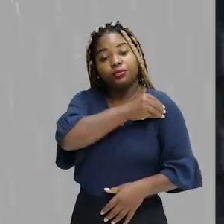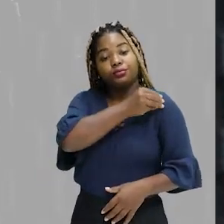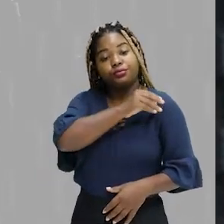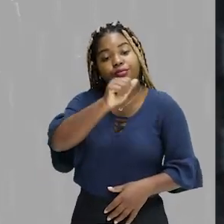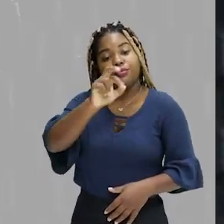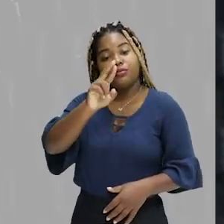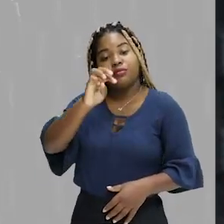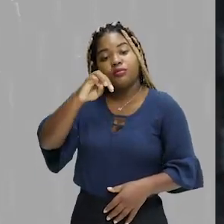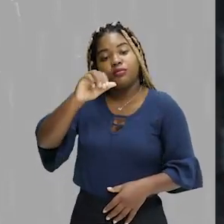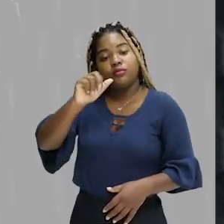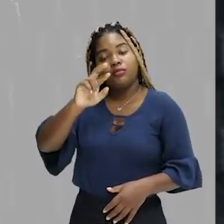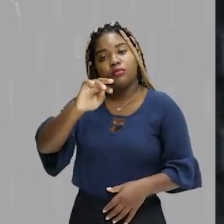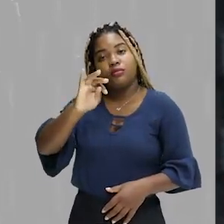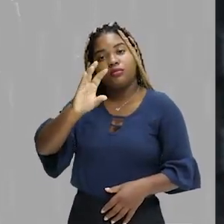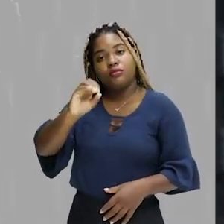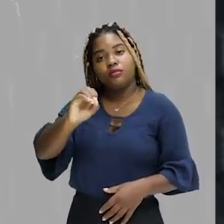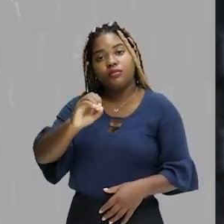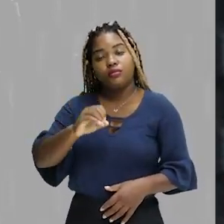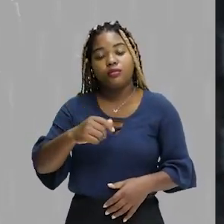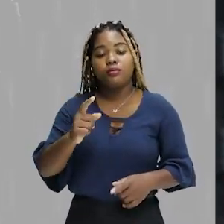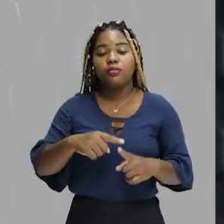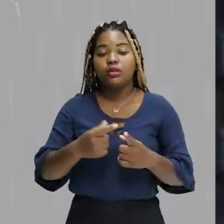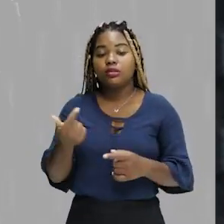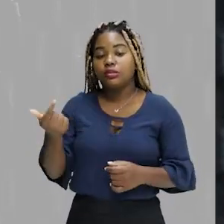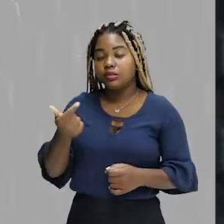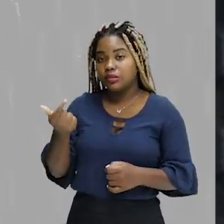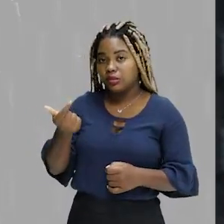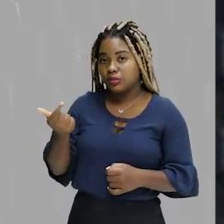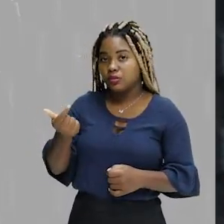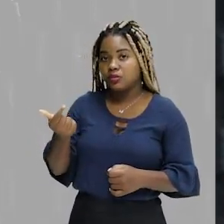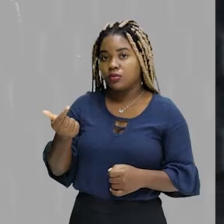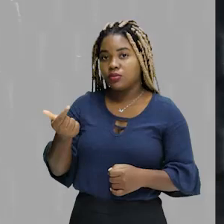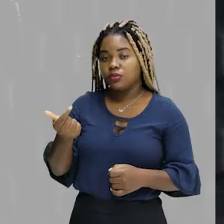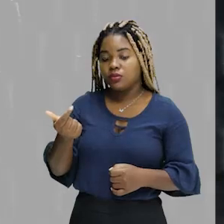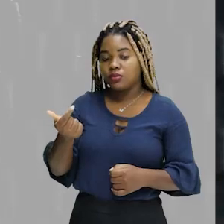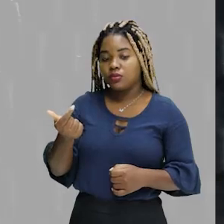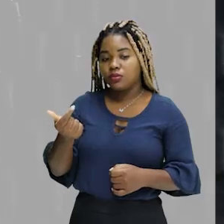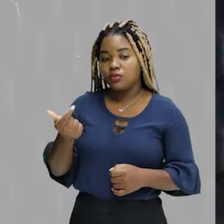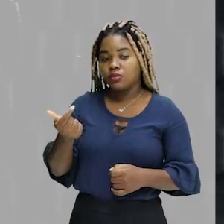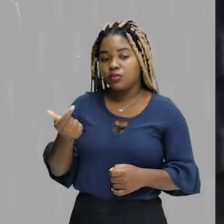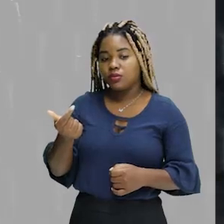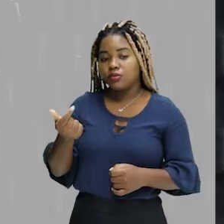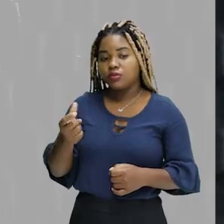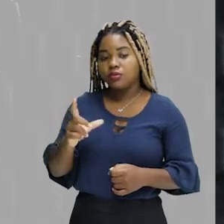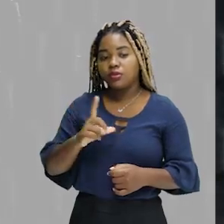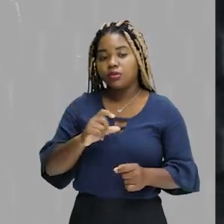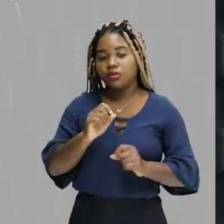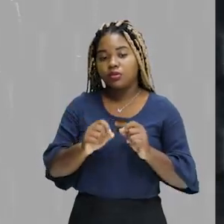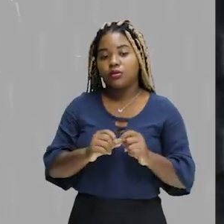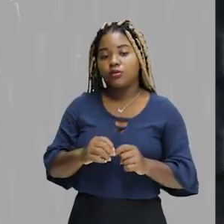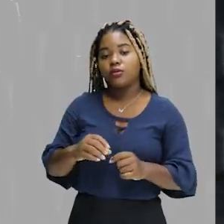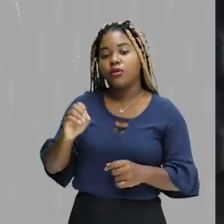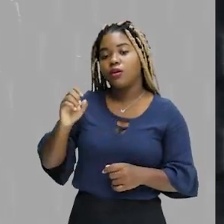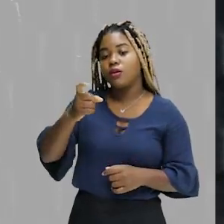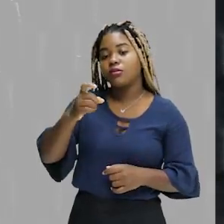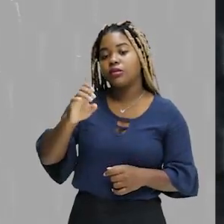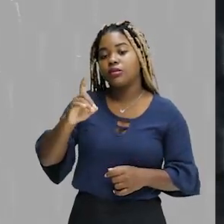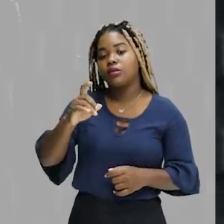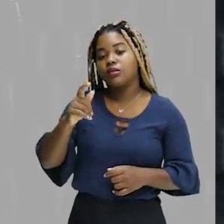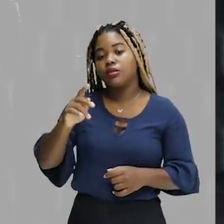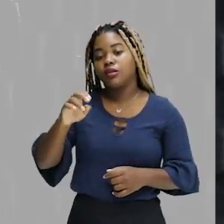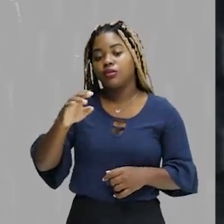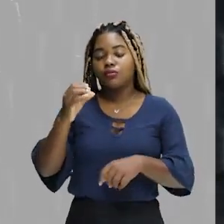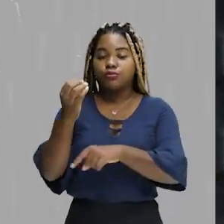aromático. Só que a segunda estrutura não é álcool. Ó, eu tenho o oxigênio entre dois carbonos, né?